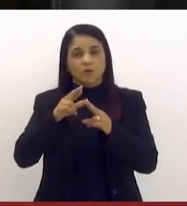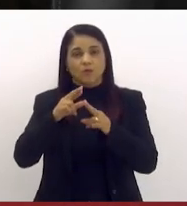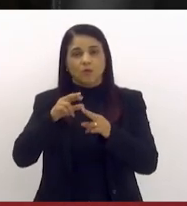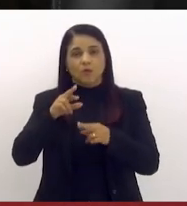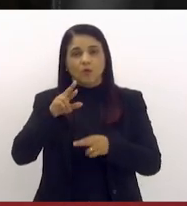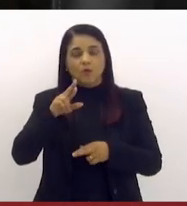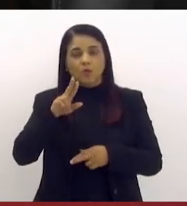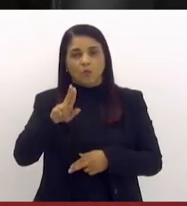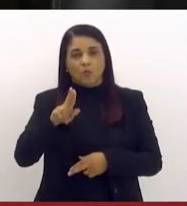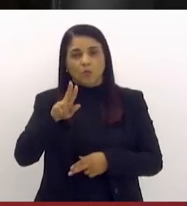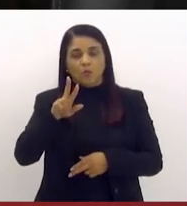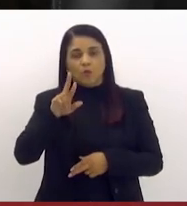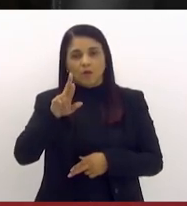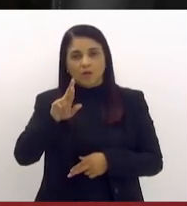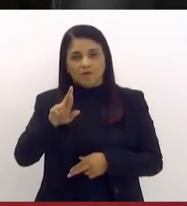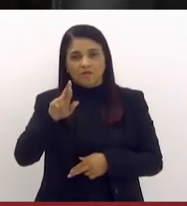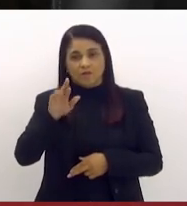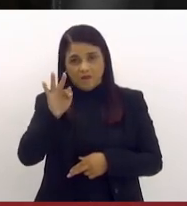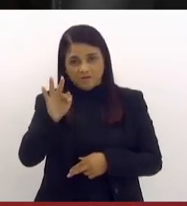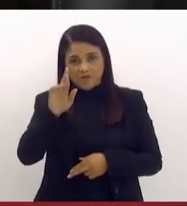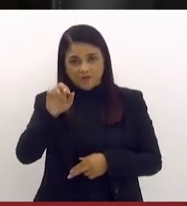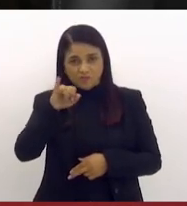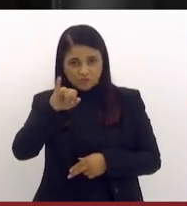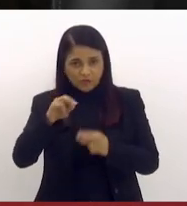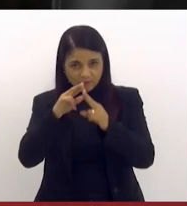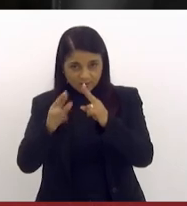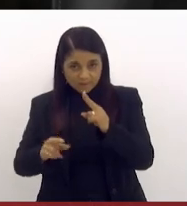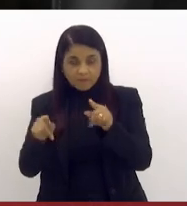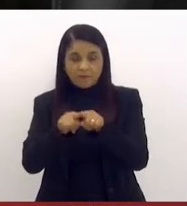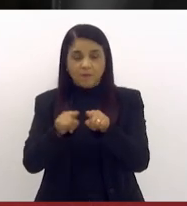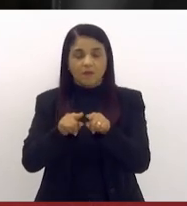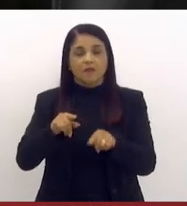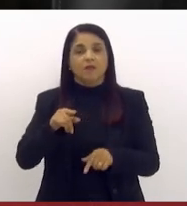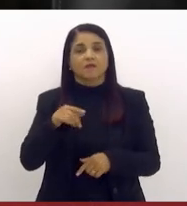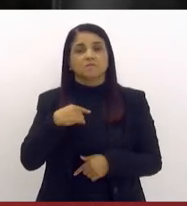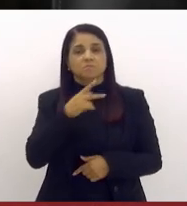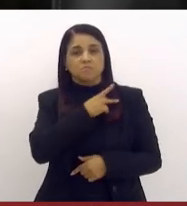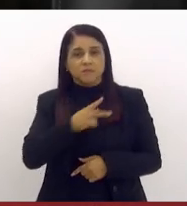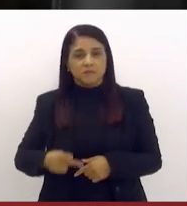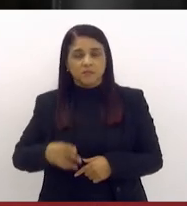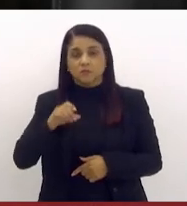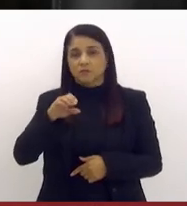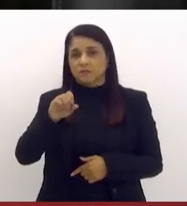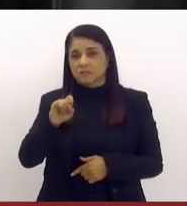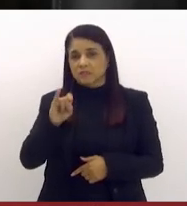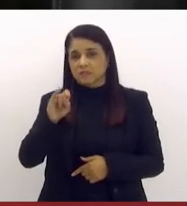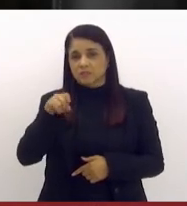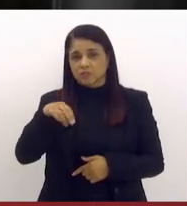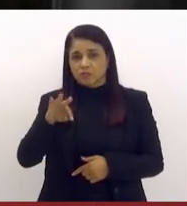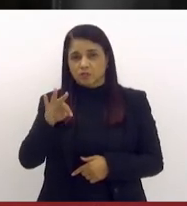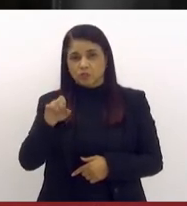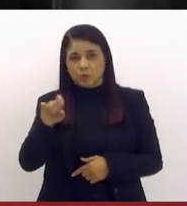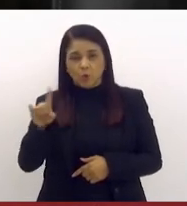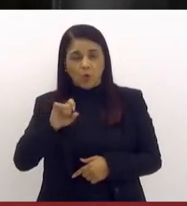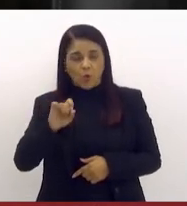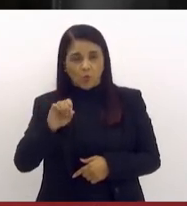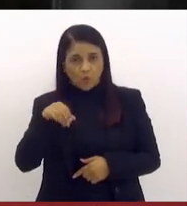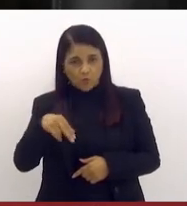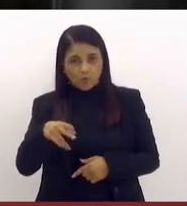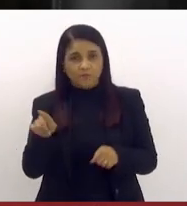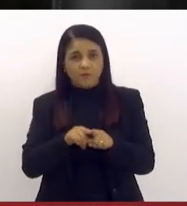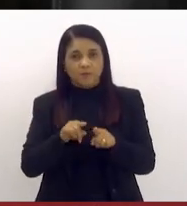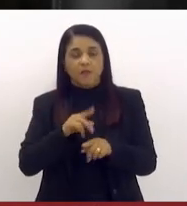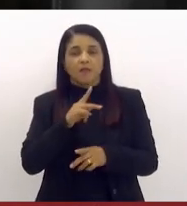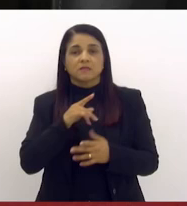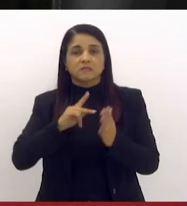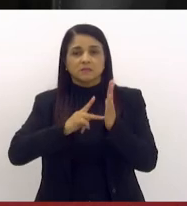Pedro diretor da fup Senor Manuel vais presidente do citom Senor Vítor Hugo carneiro e